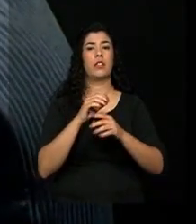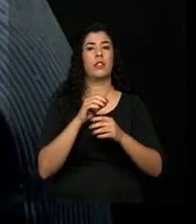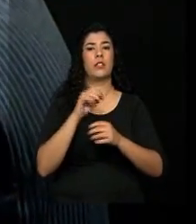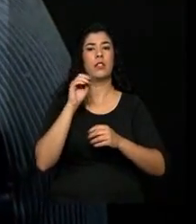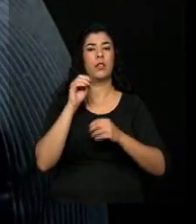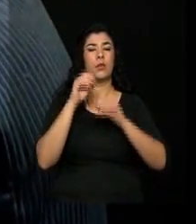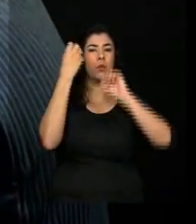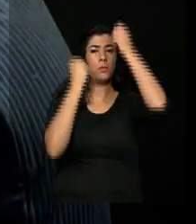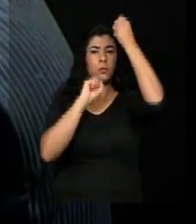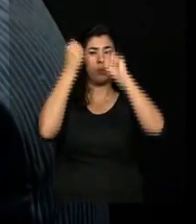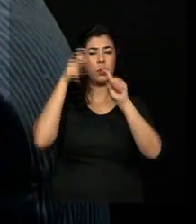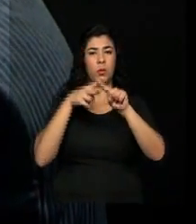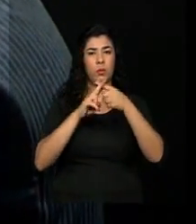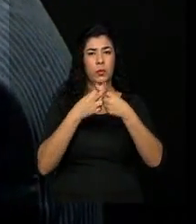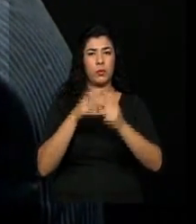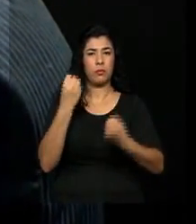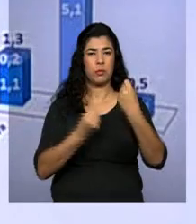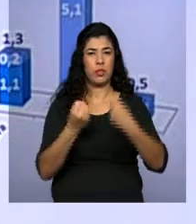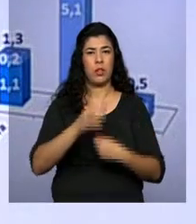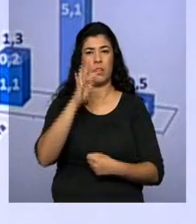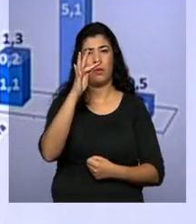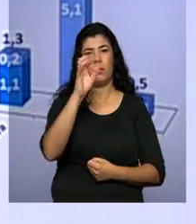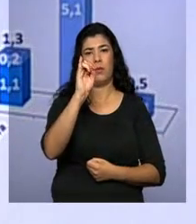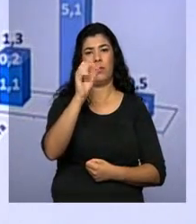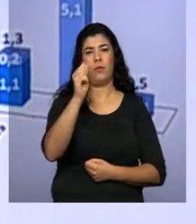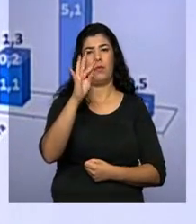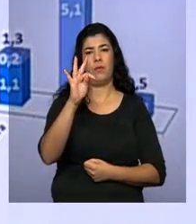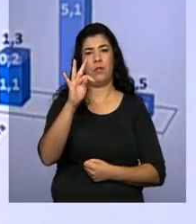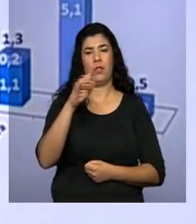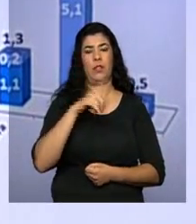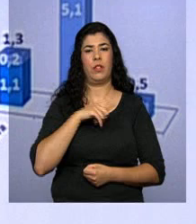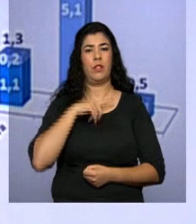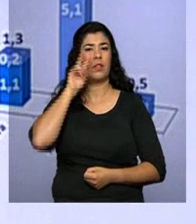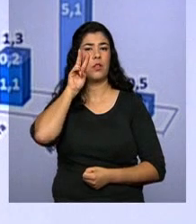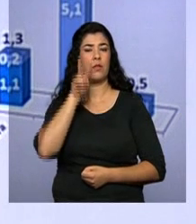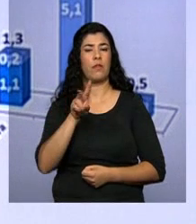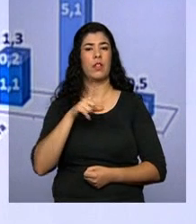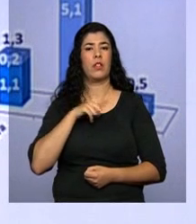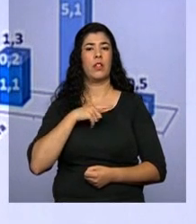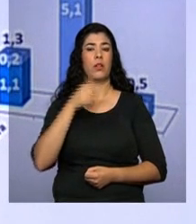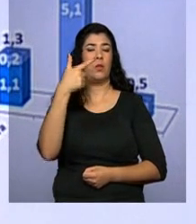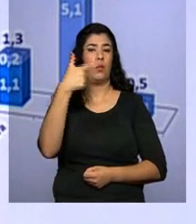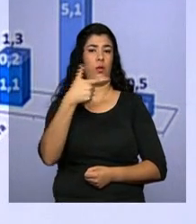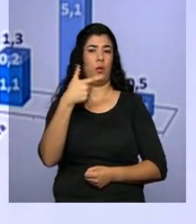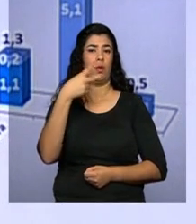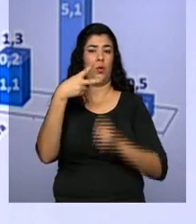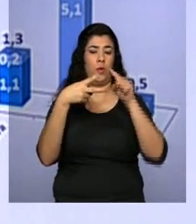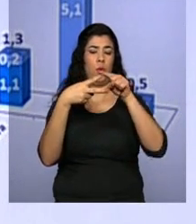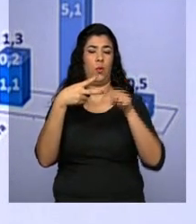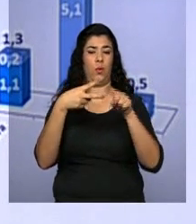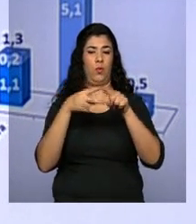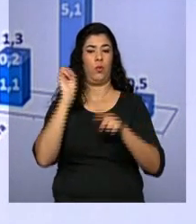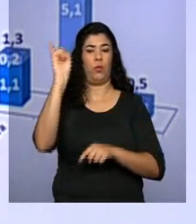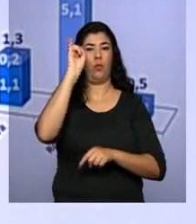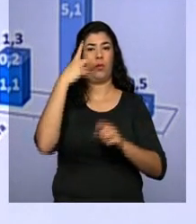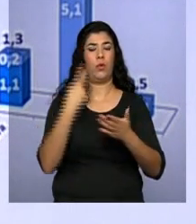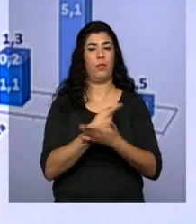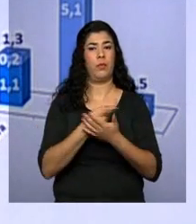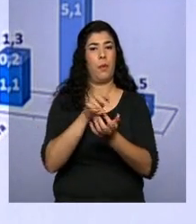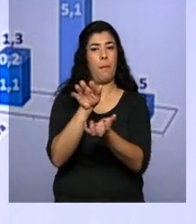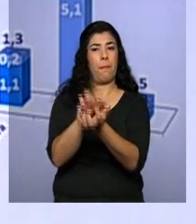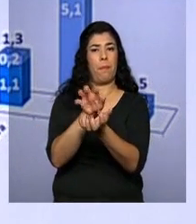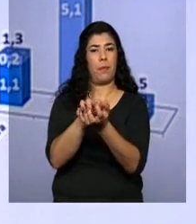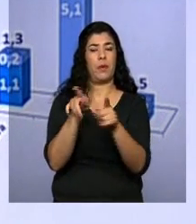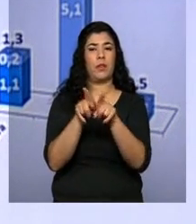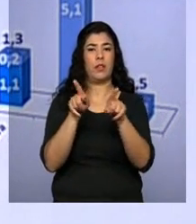próxima tela eh a gente olha aqui eh tem duas grandes operações eh em Pernambuco e